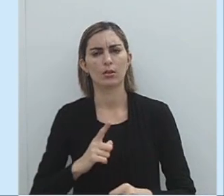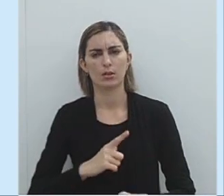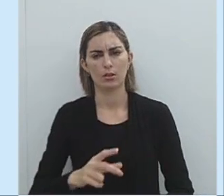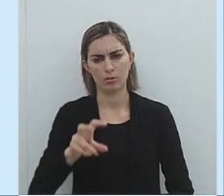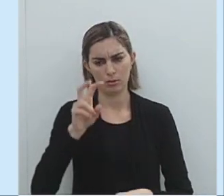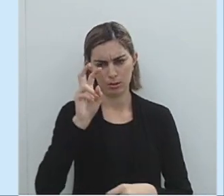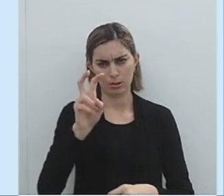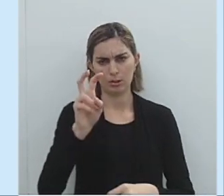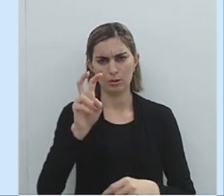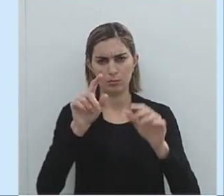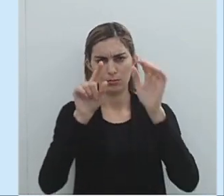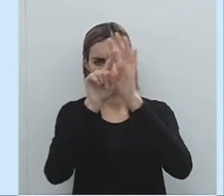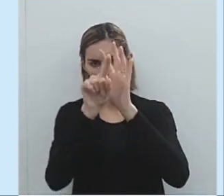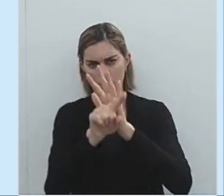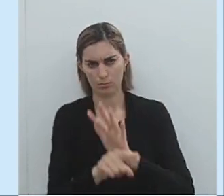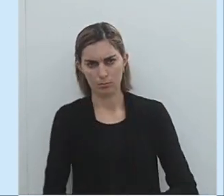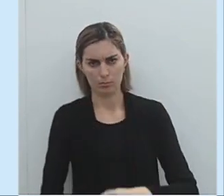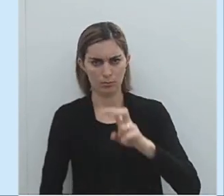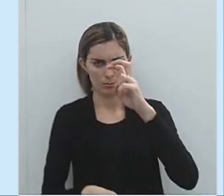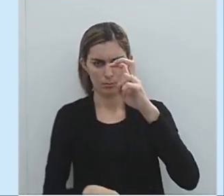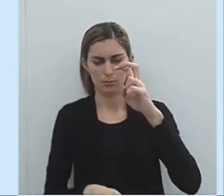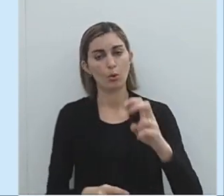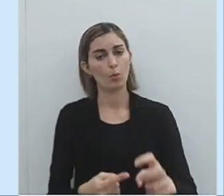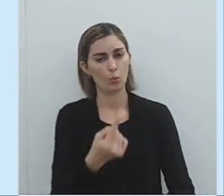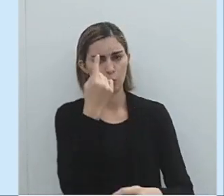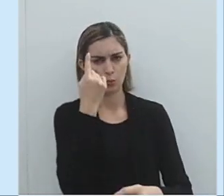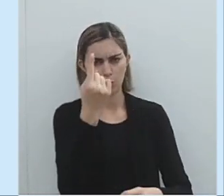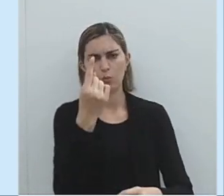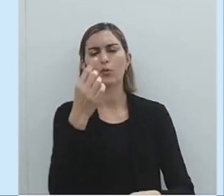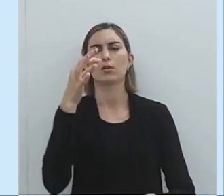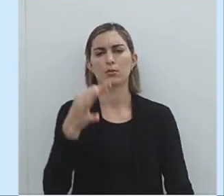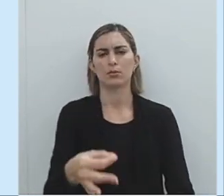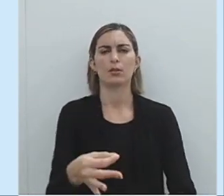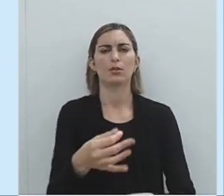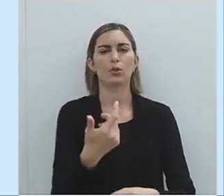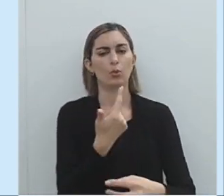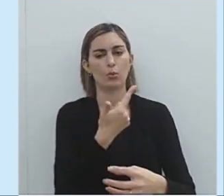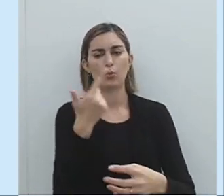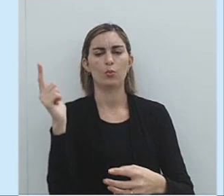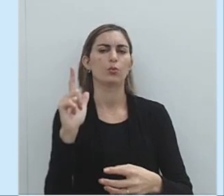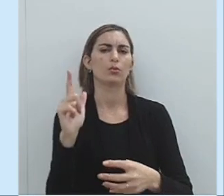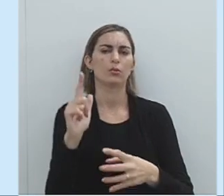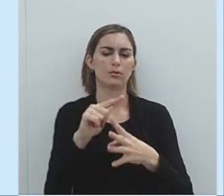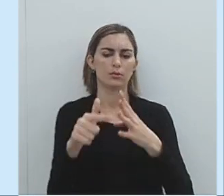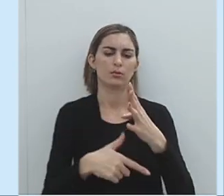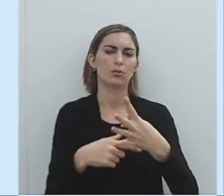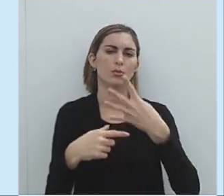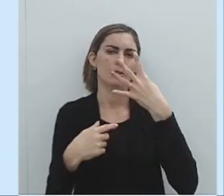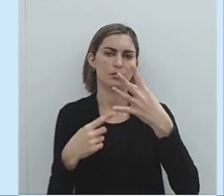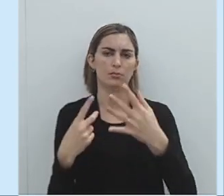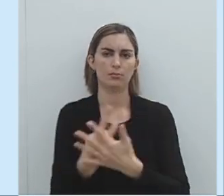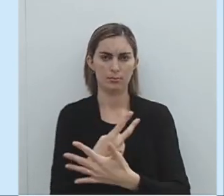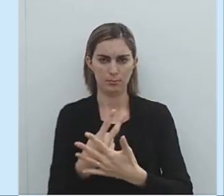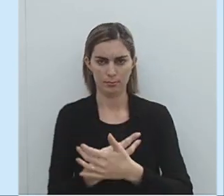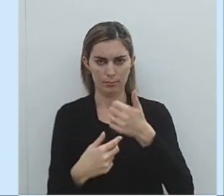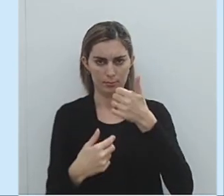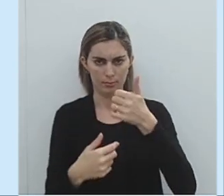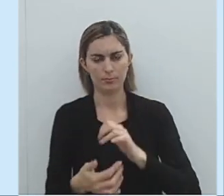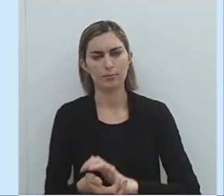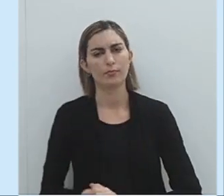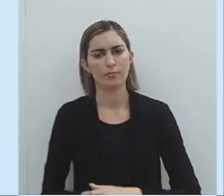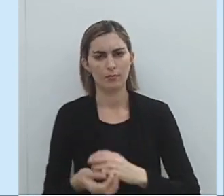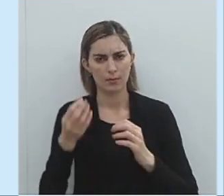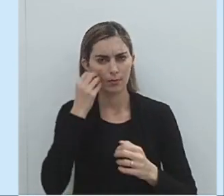aí 5 alternativas, onde uma delas é correta e todas as outras vão ser